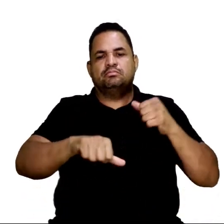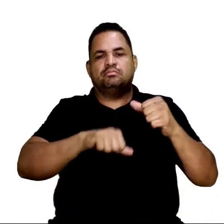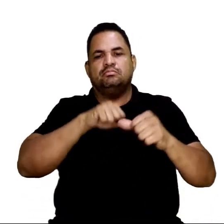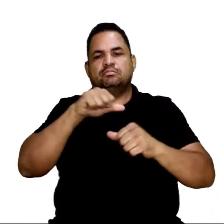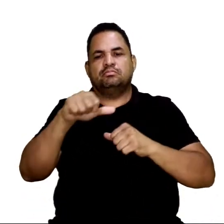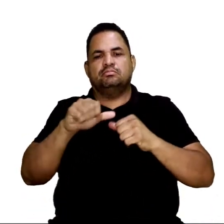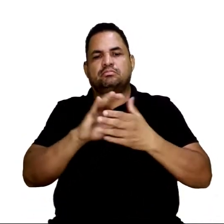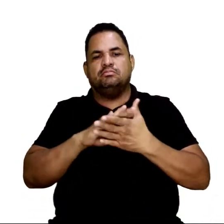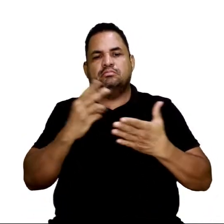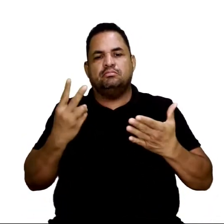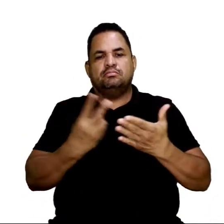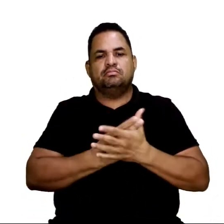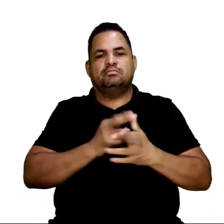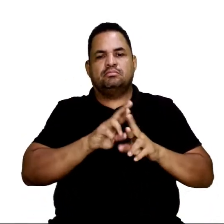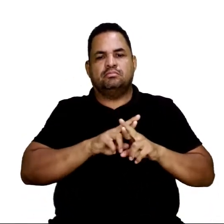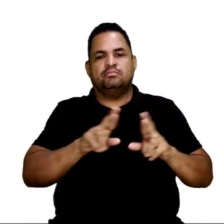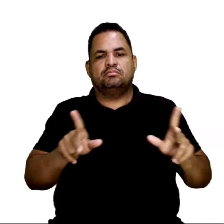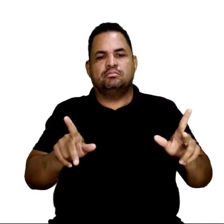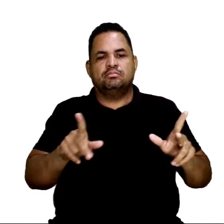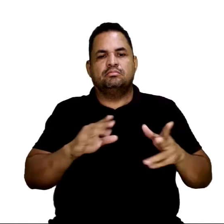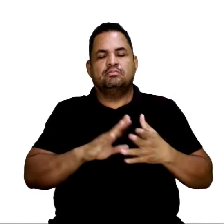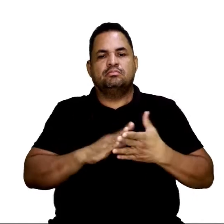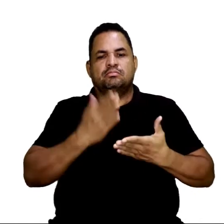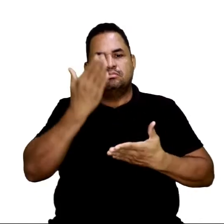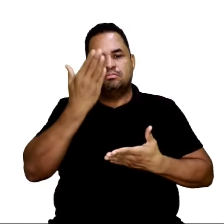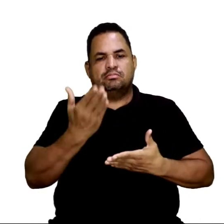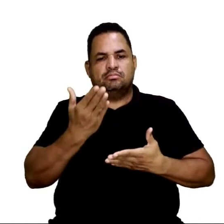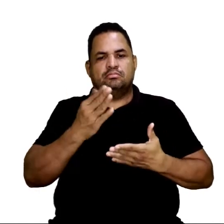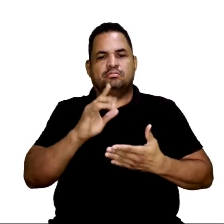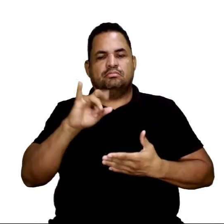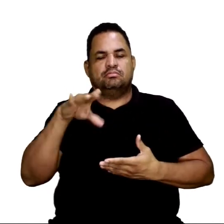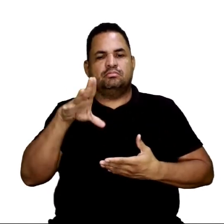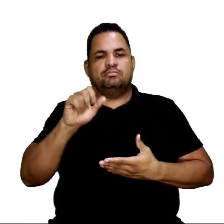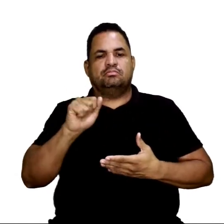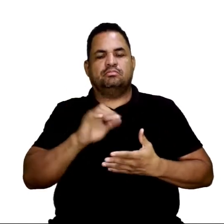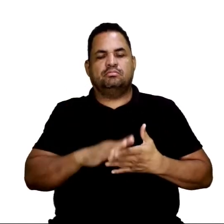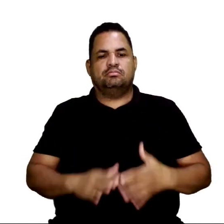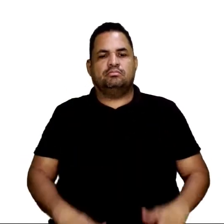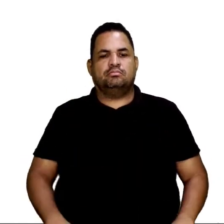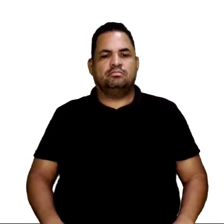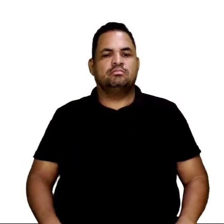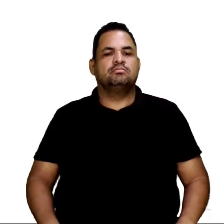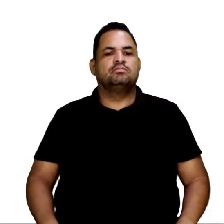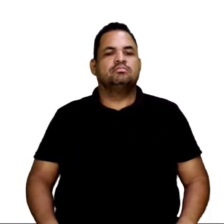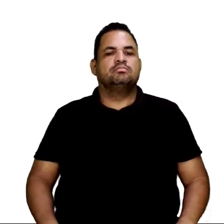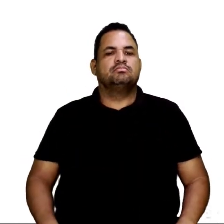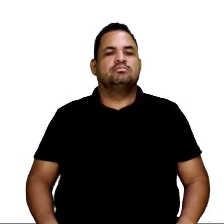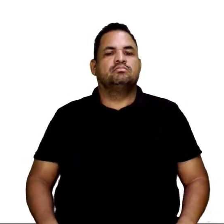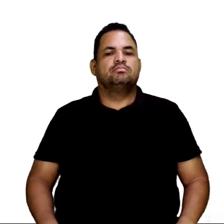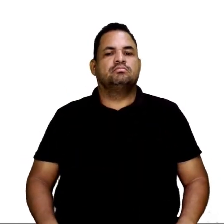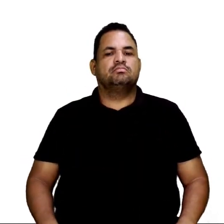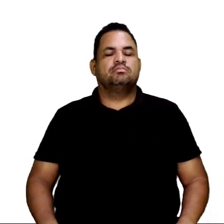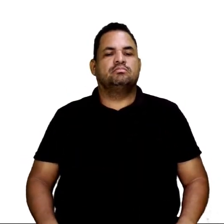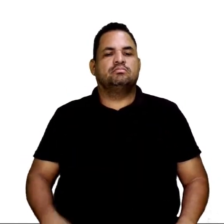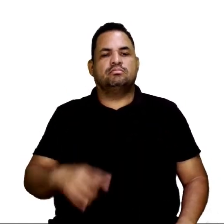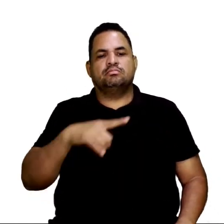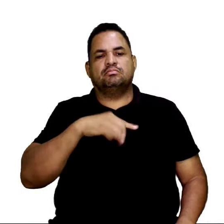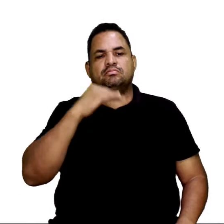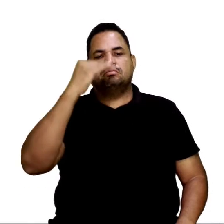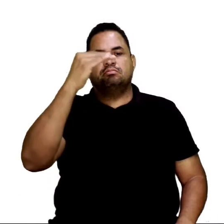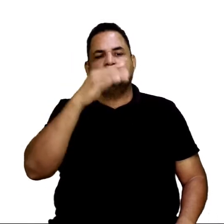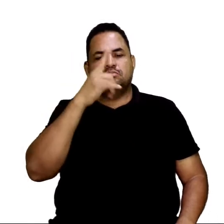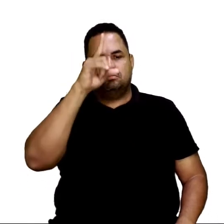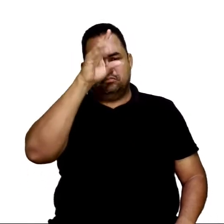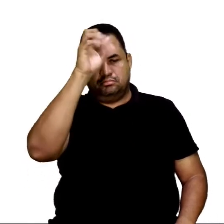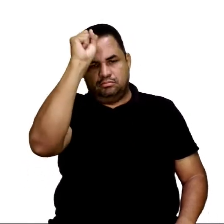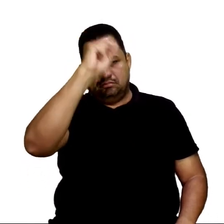ocorrendo assim a diferenciação e especialização, tá? Então, aqui em cima, em azulzinho, você tem